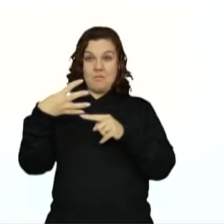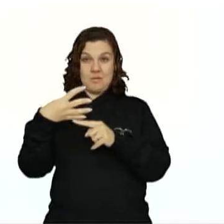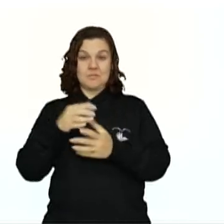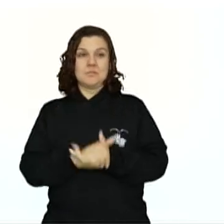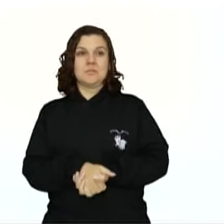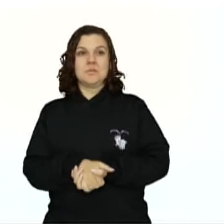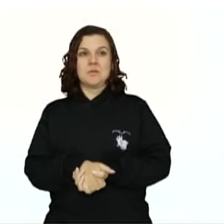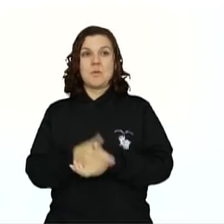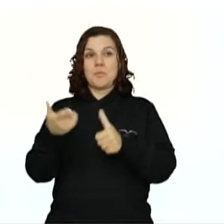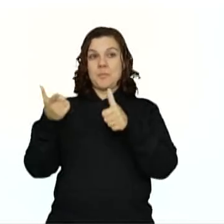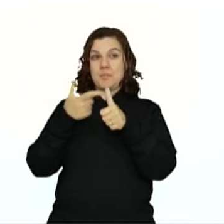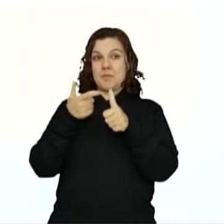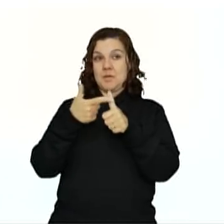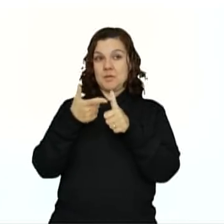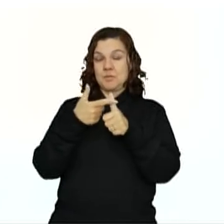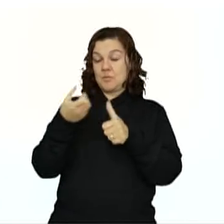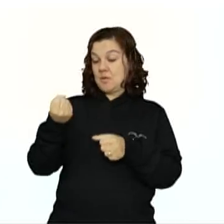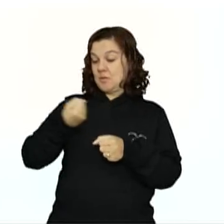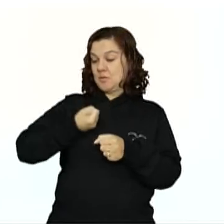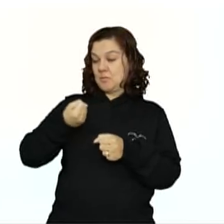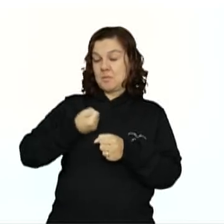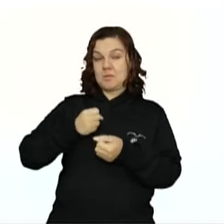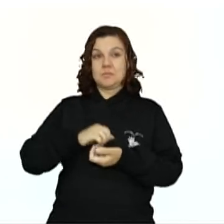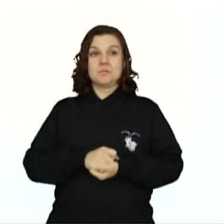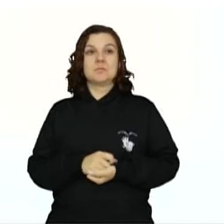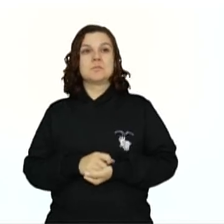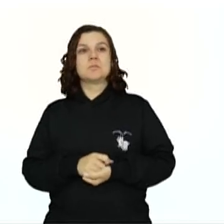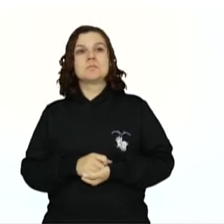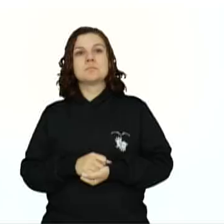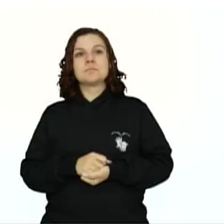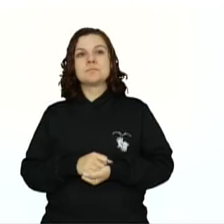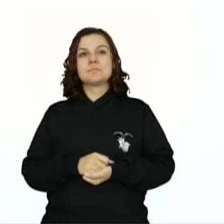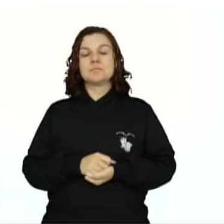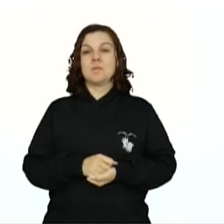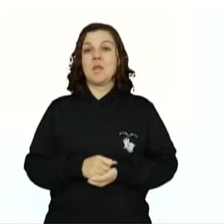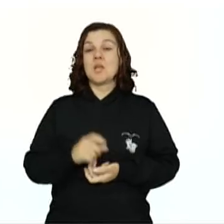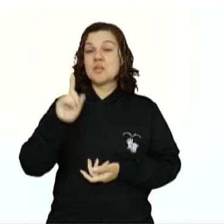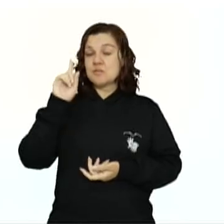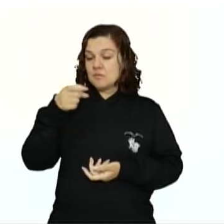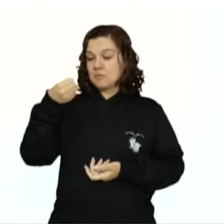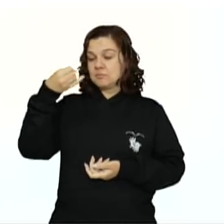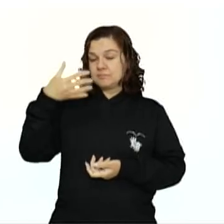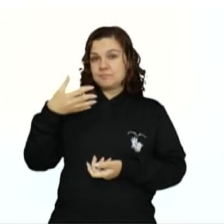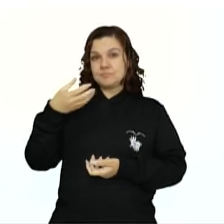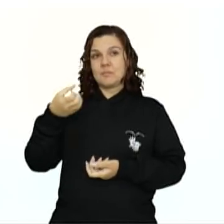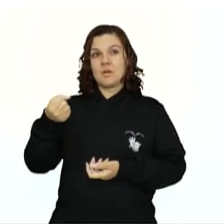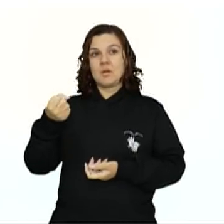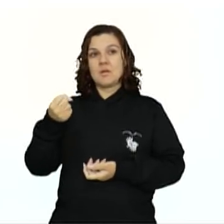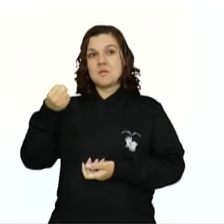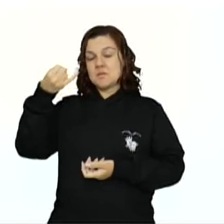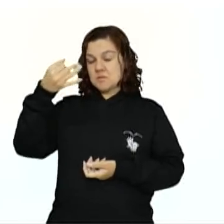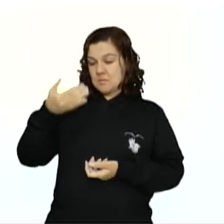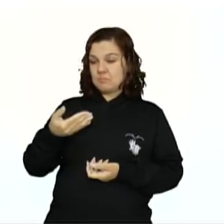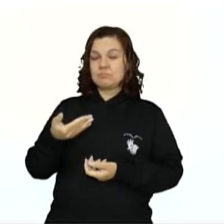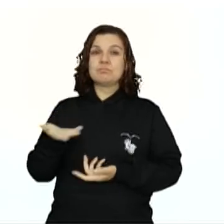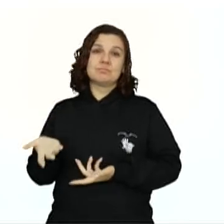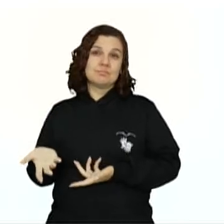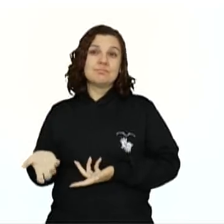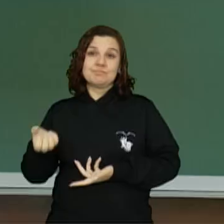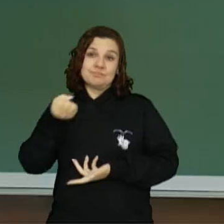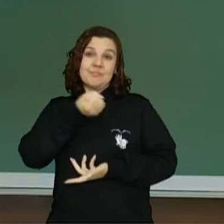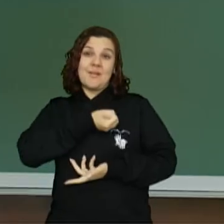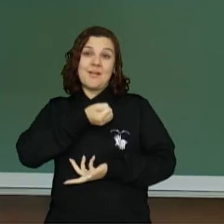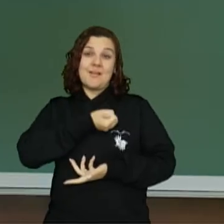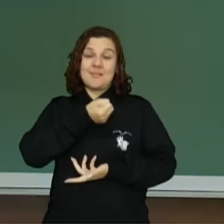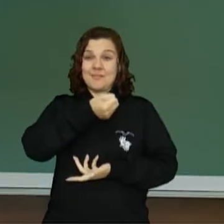aposto. Primeiro, enumerativo. Enumerativo já é ali um nome, já dá uma